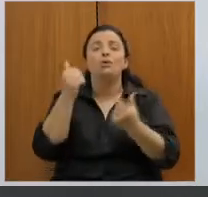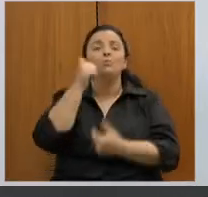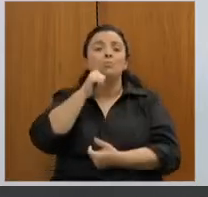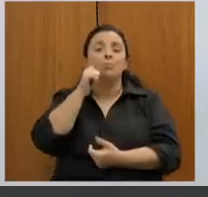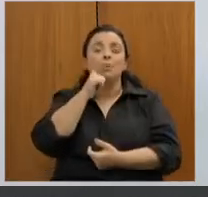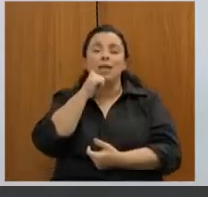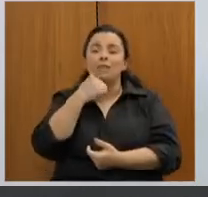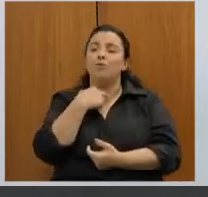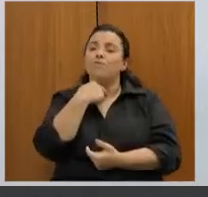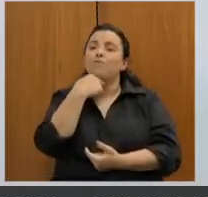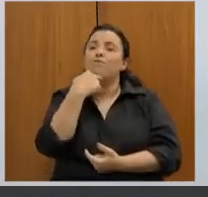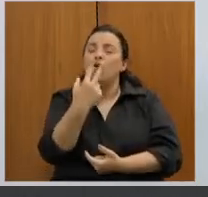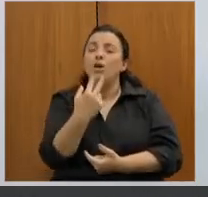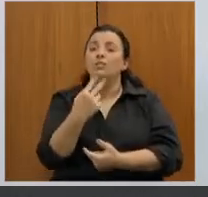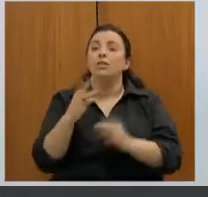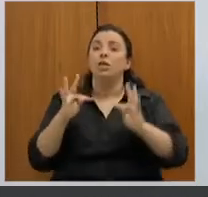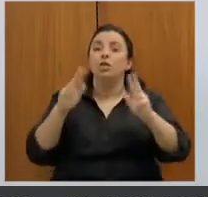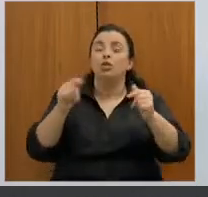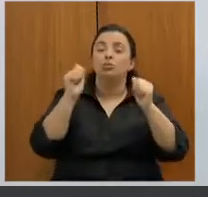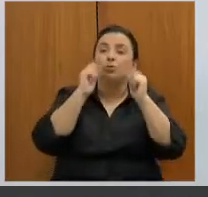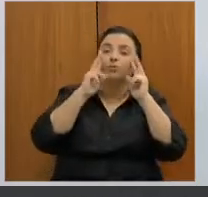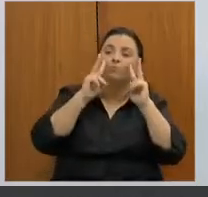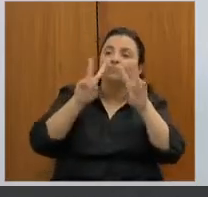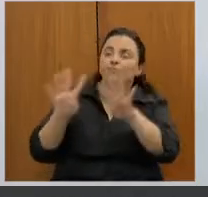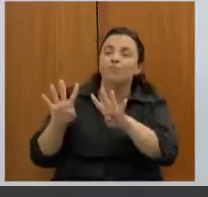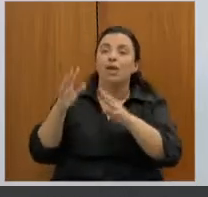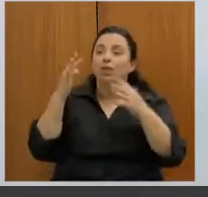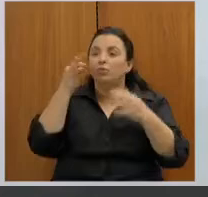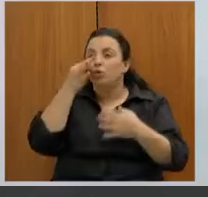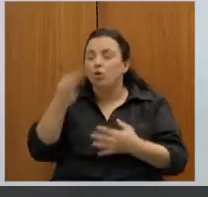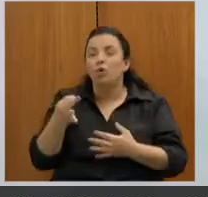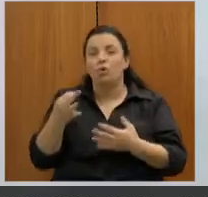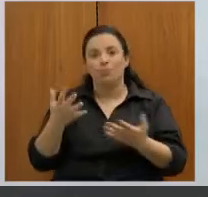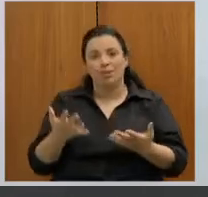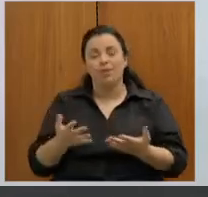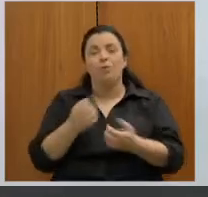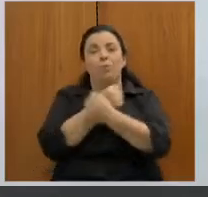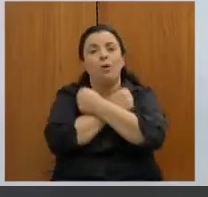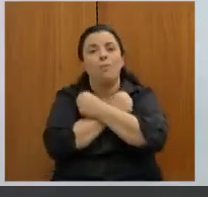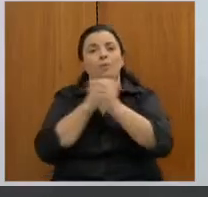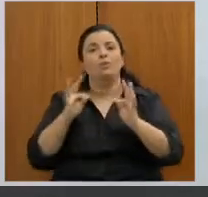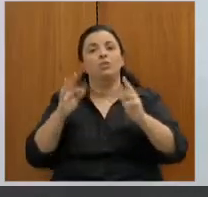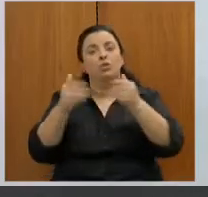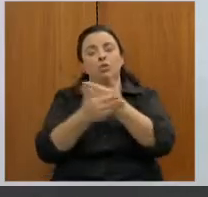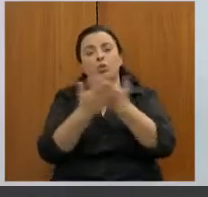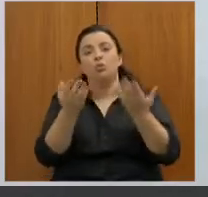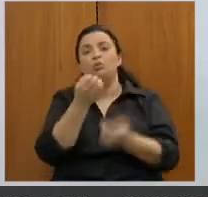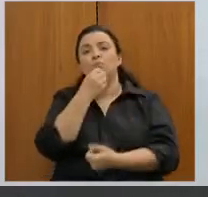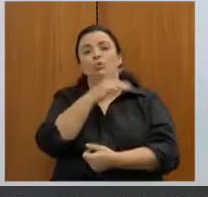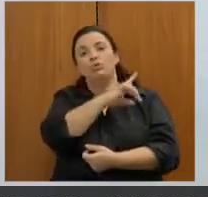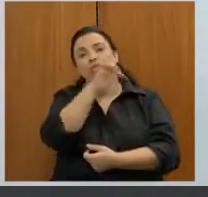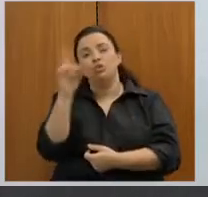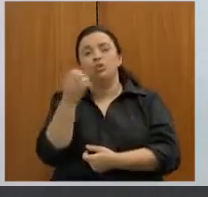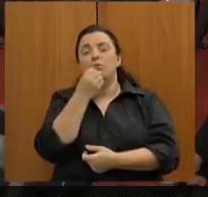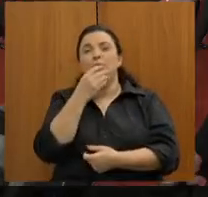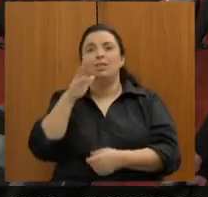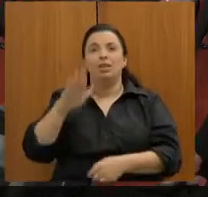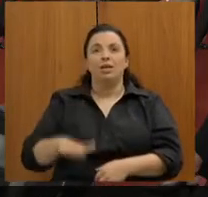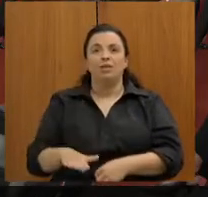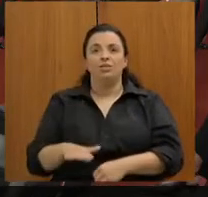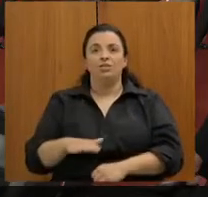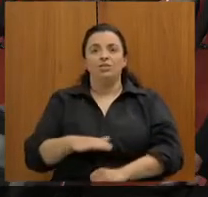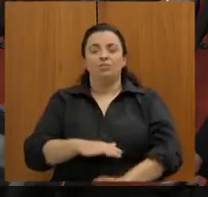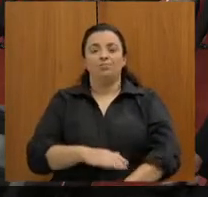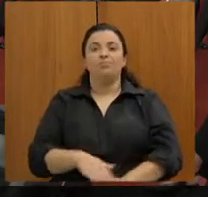escutadas Muito obrigado o meu abraço a todos e a todos e um bom dia uma boa tarde